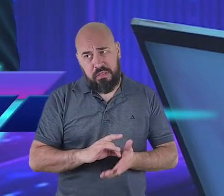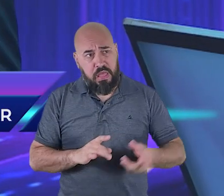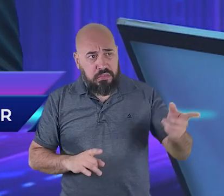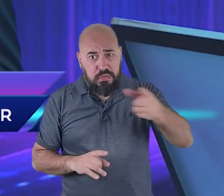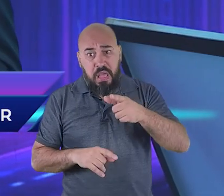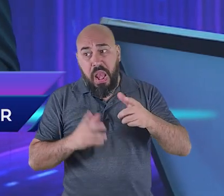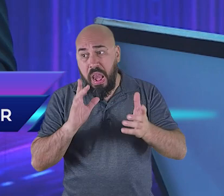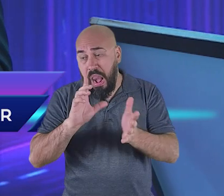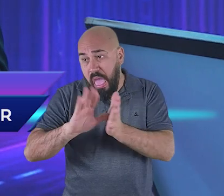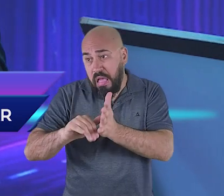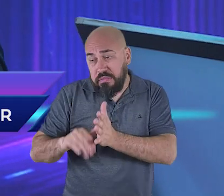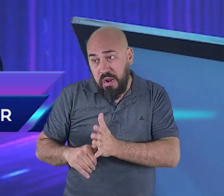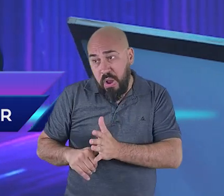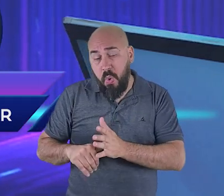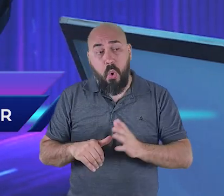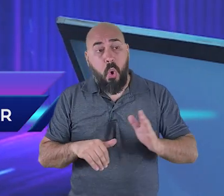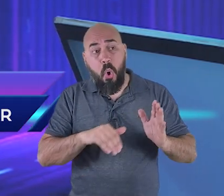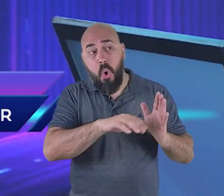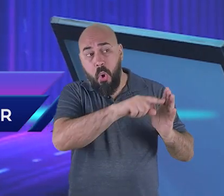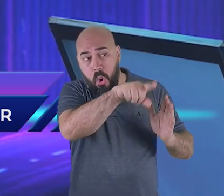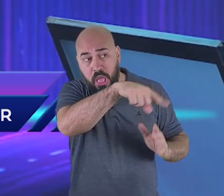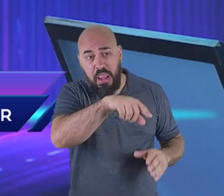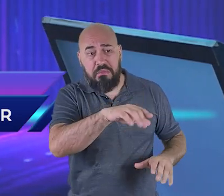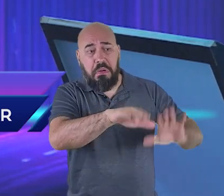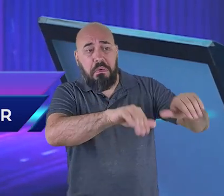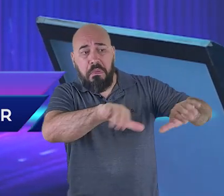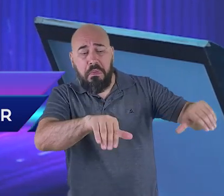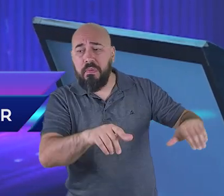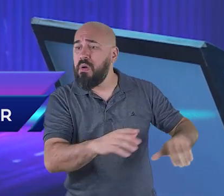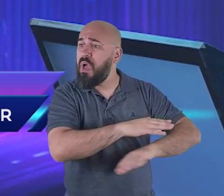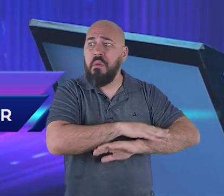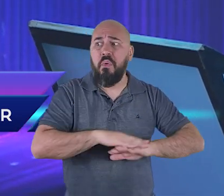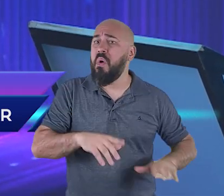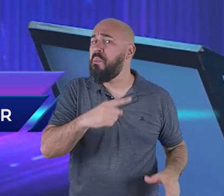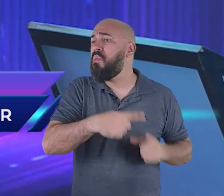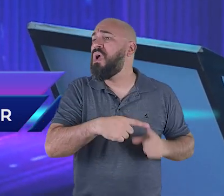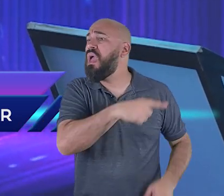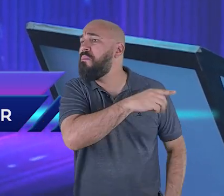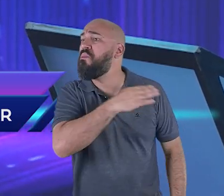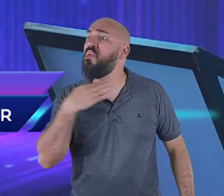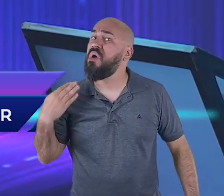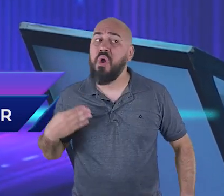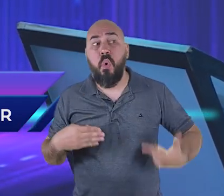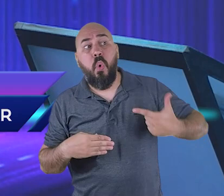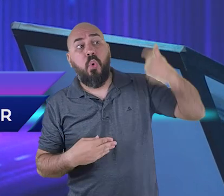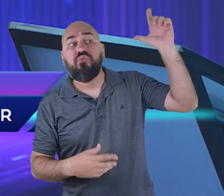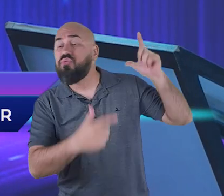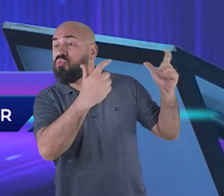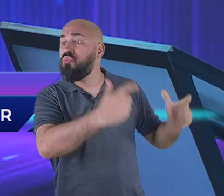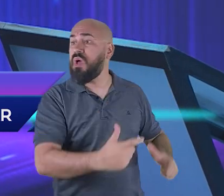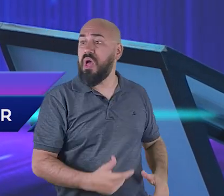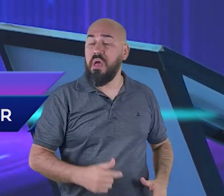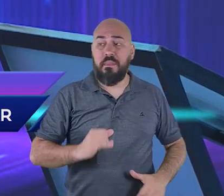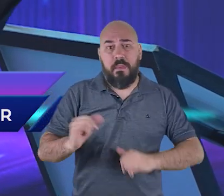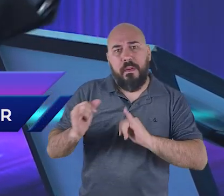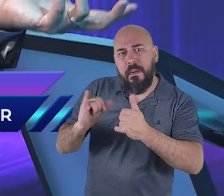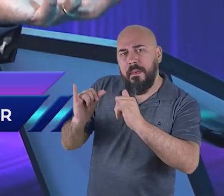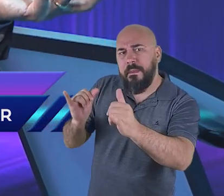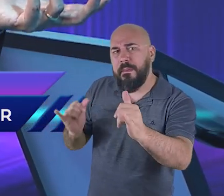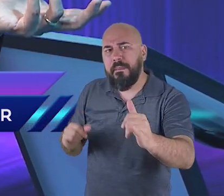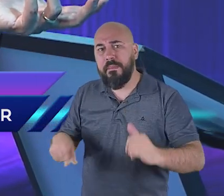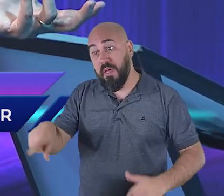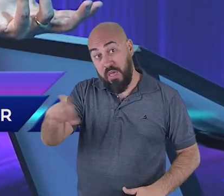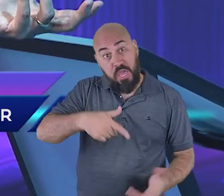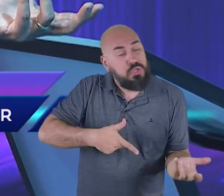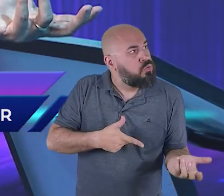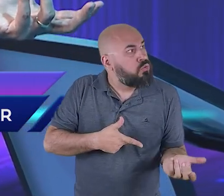Querendo o dinheiro, o aldeão saiu e espalhou o boato. Os aldeões, portanto, ao acreditarem